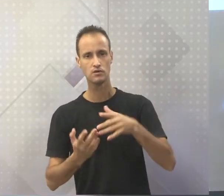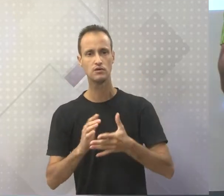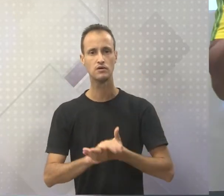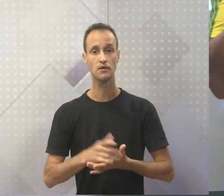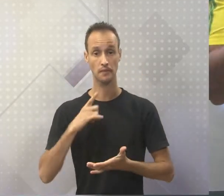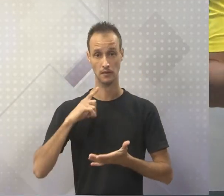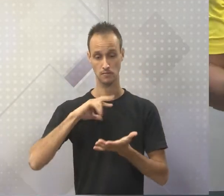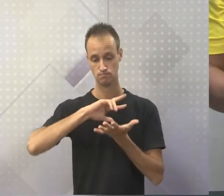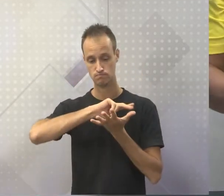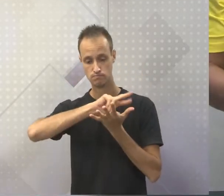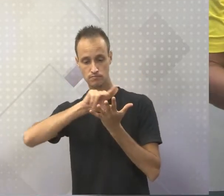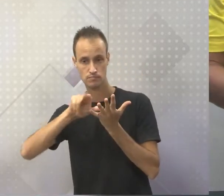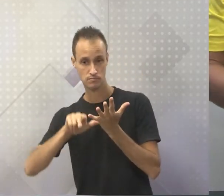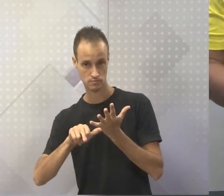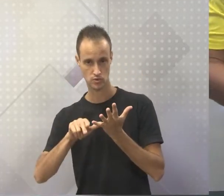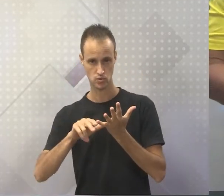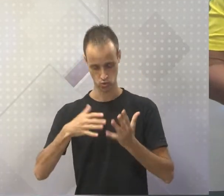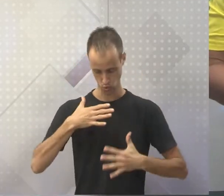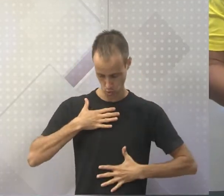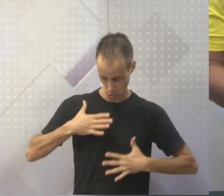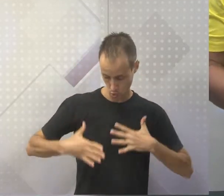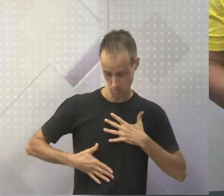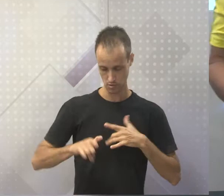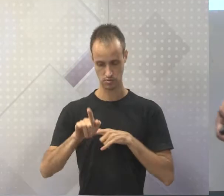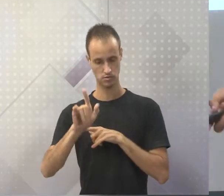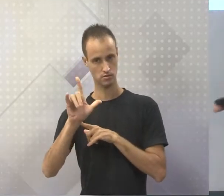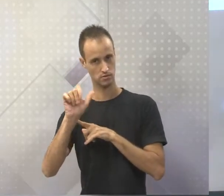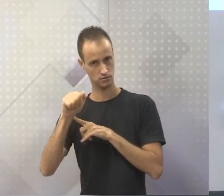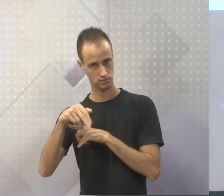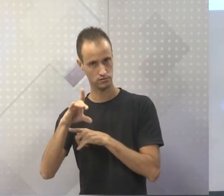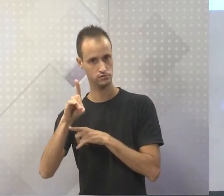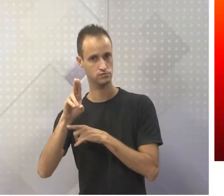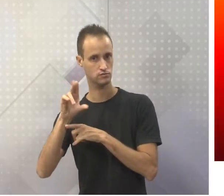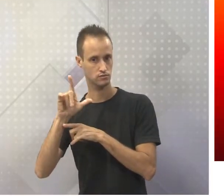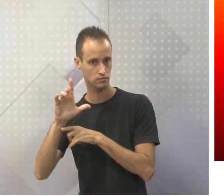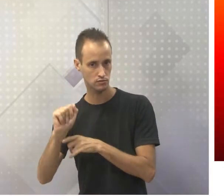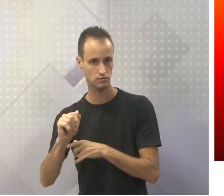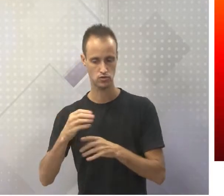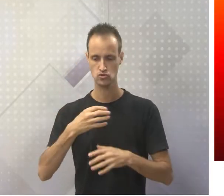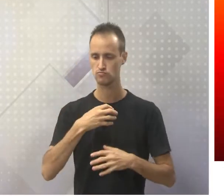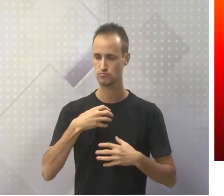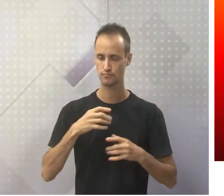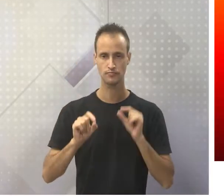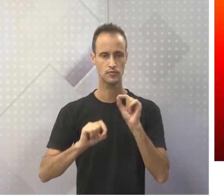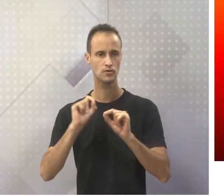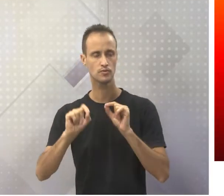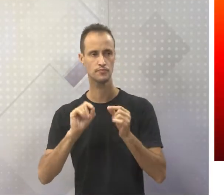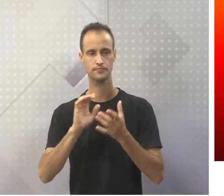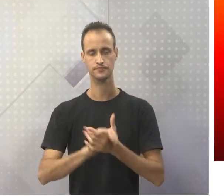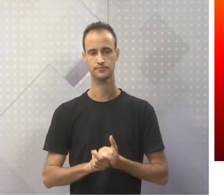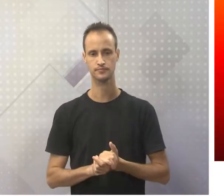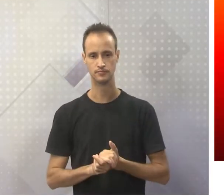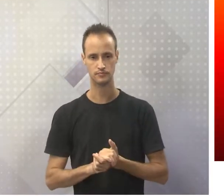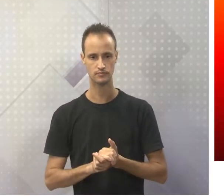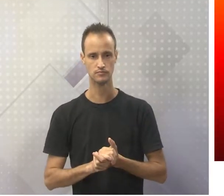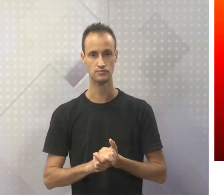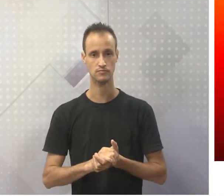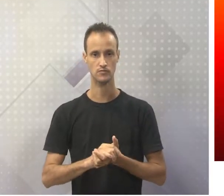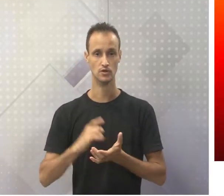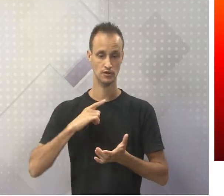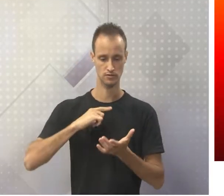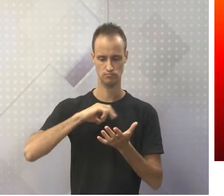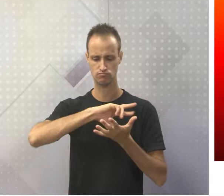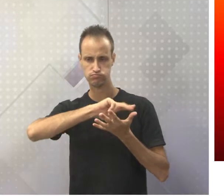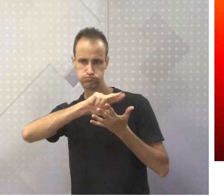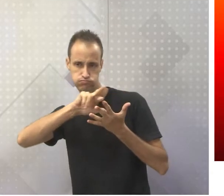temos várias glândulas no nosso corpo que produzem hormônios. Por exemplo, nós temos a glândula pineal, nós temos a glândula